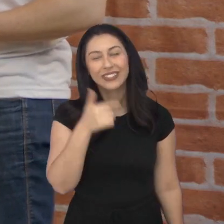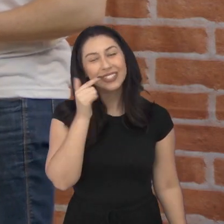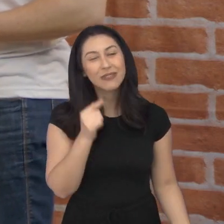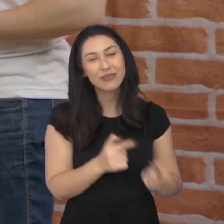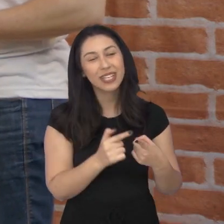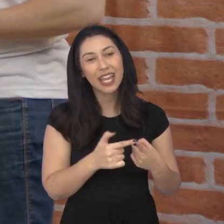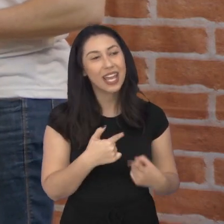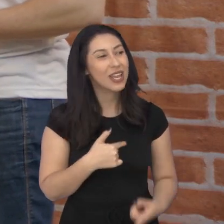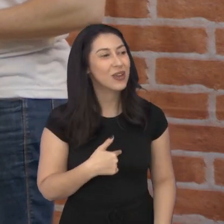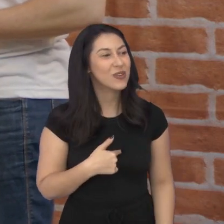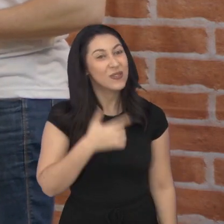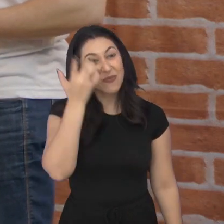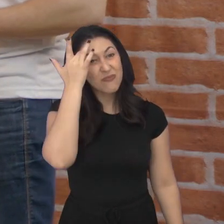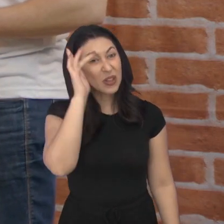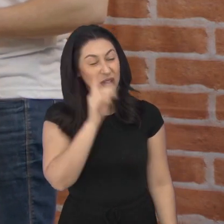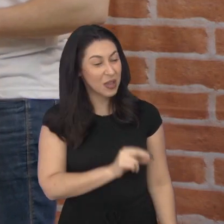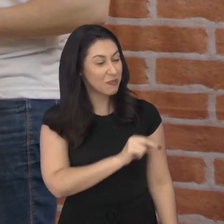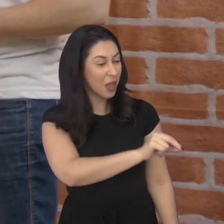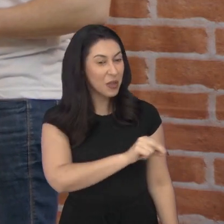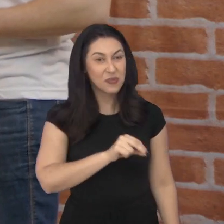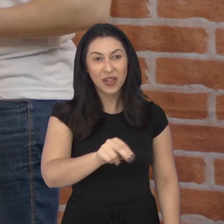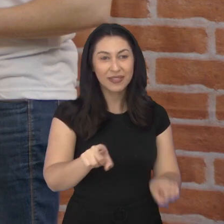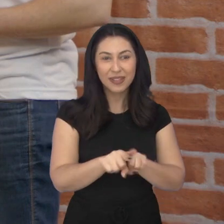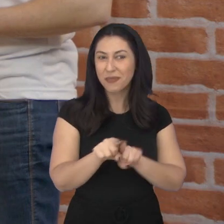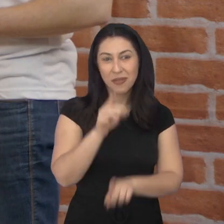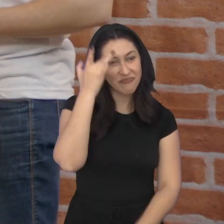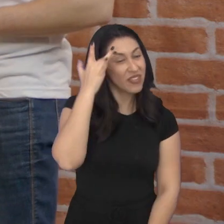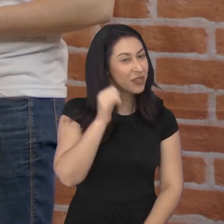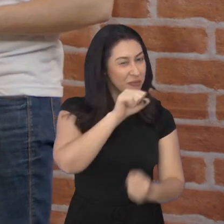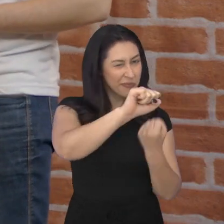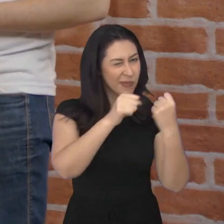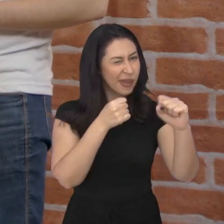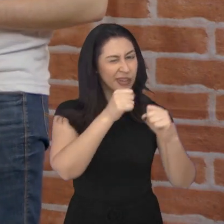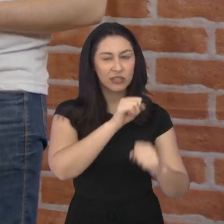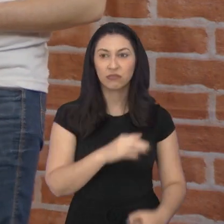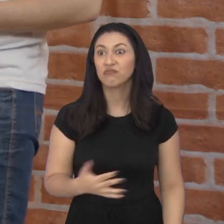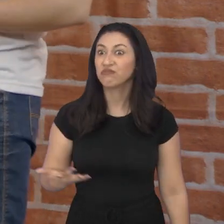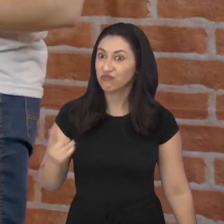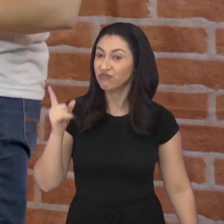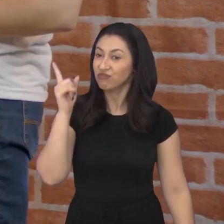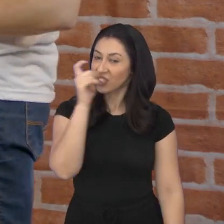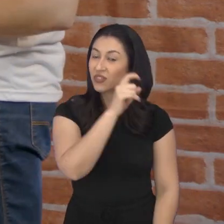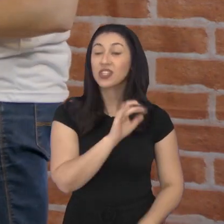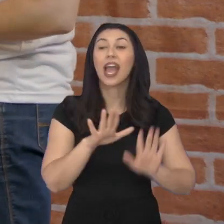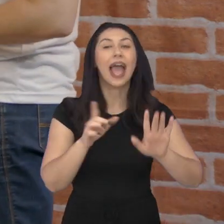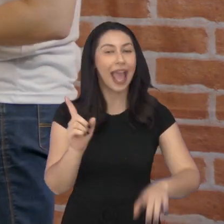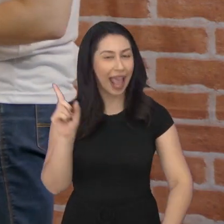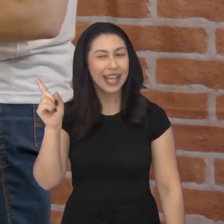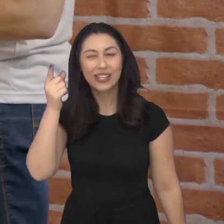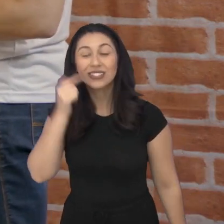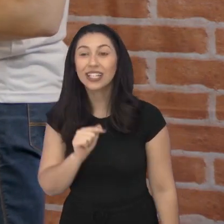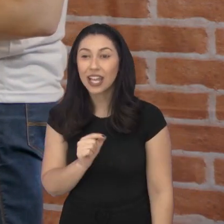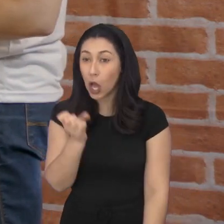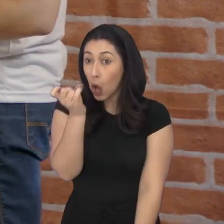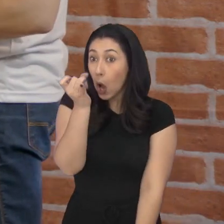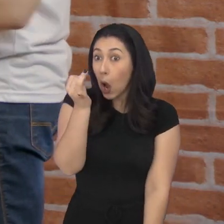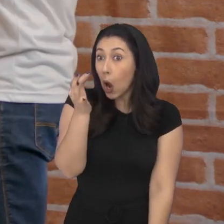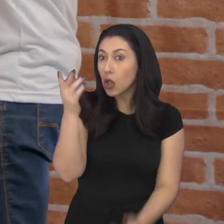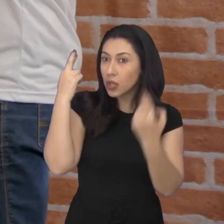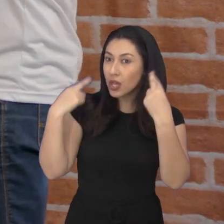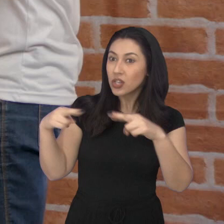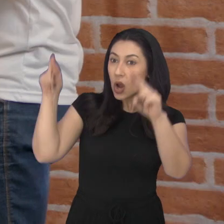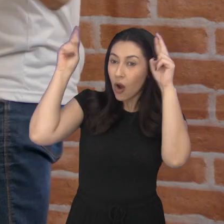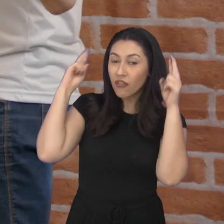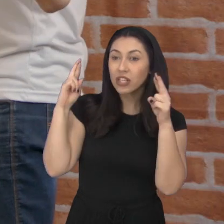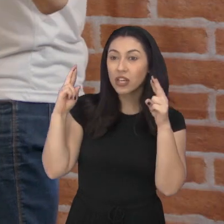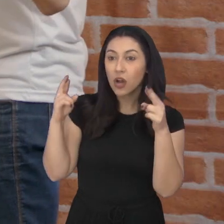na verdade eu não me garanto nem no boxe nem no xadrez, então não ia rolar. Tá difícil, hein? Então vamos fazer o seguinte, esse aqui, ó, esse aqui vai dar certo. É contagem de ovelhas, ó.